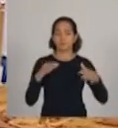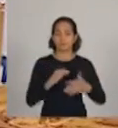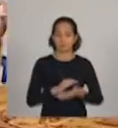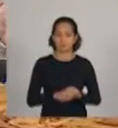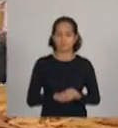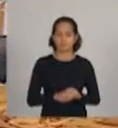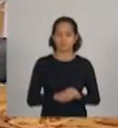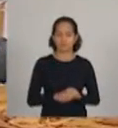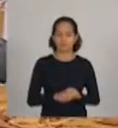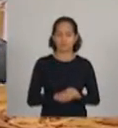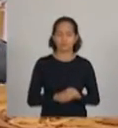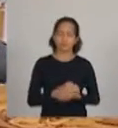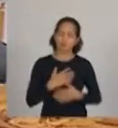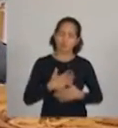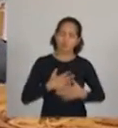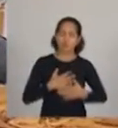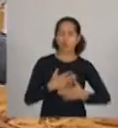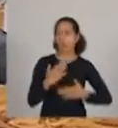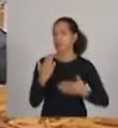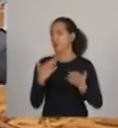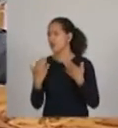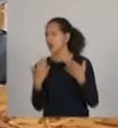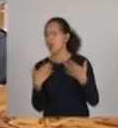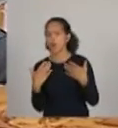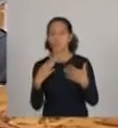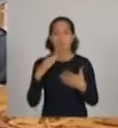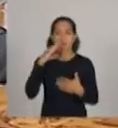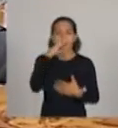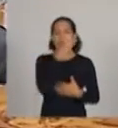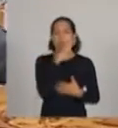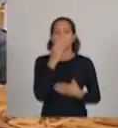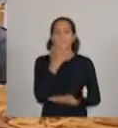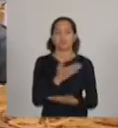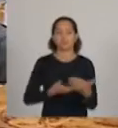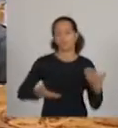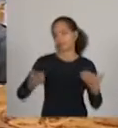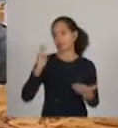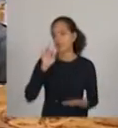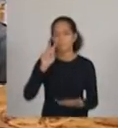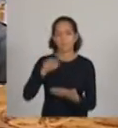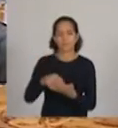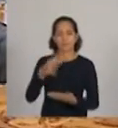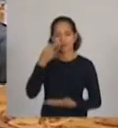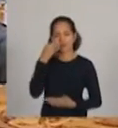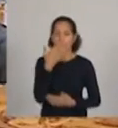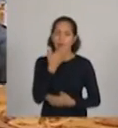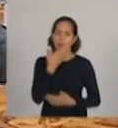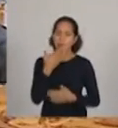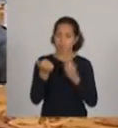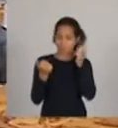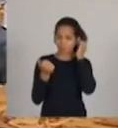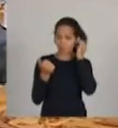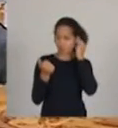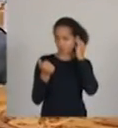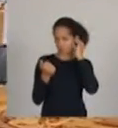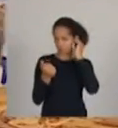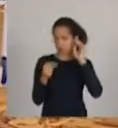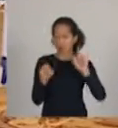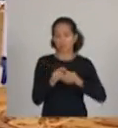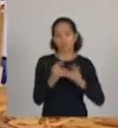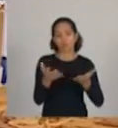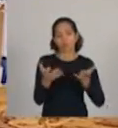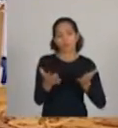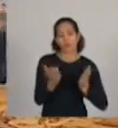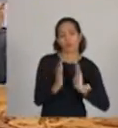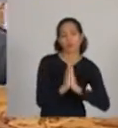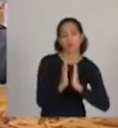O calor dos colegas, os debates presenciais são muito melhores. Até quero fazer um apelo aos colegas, aqueles